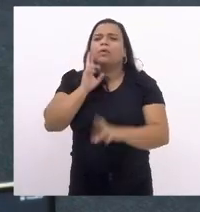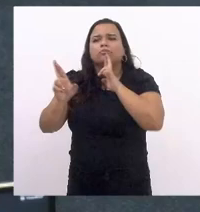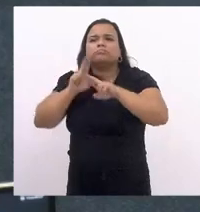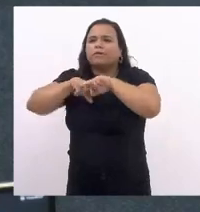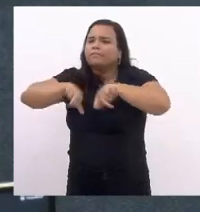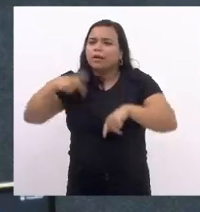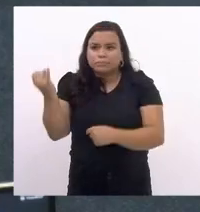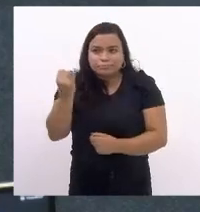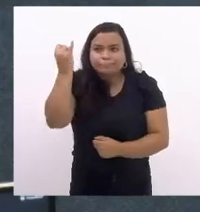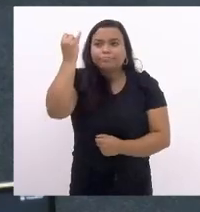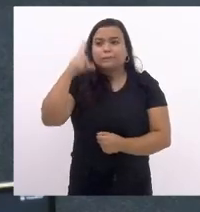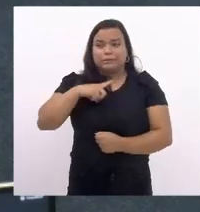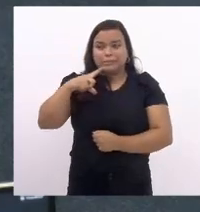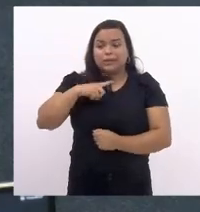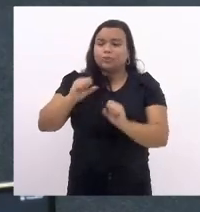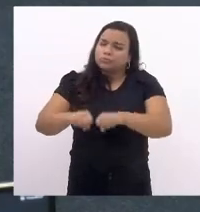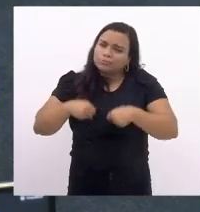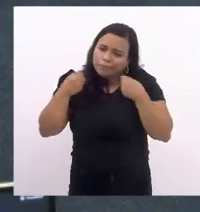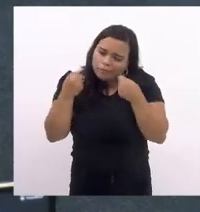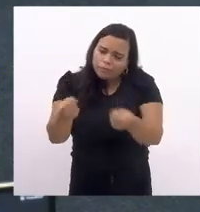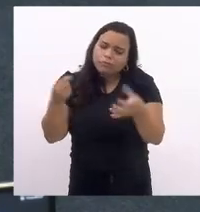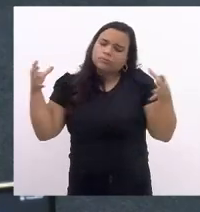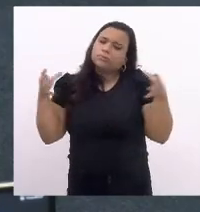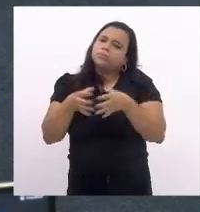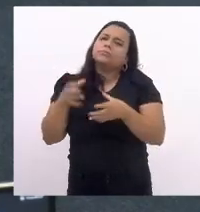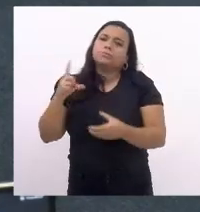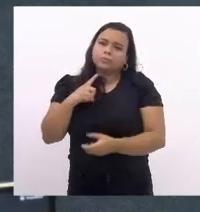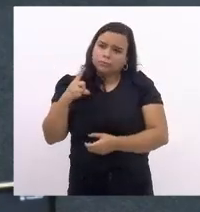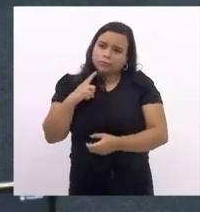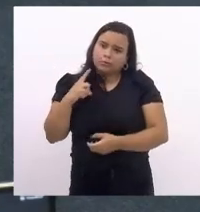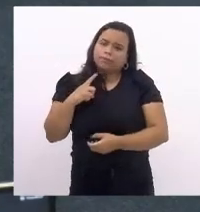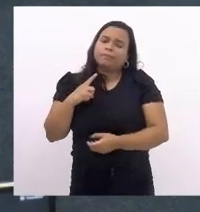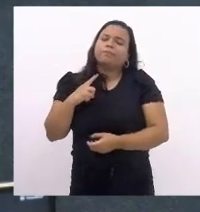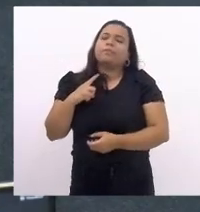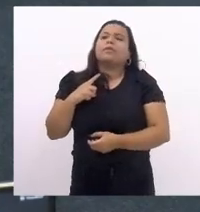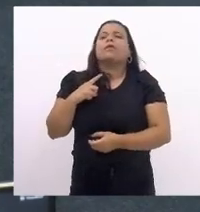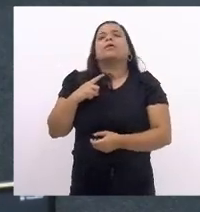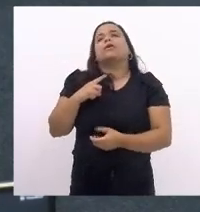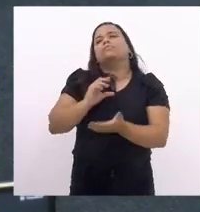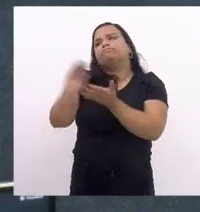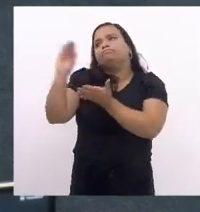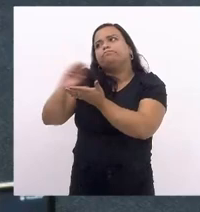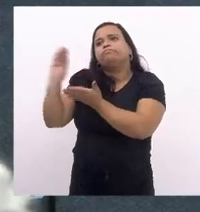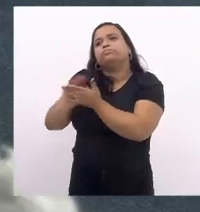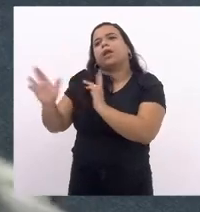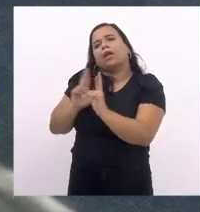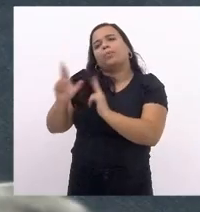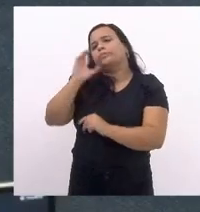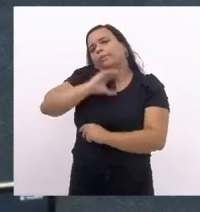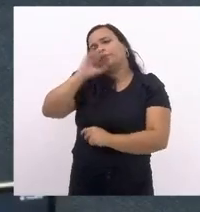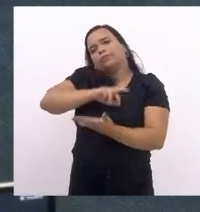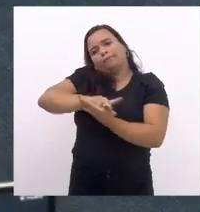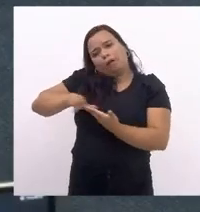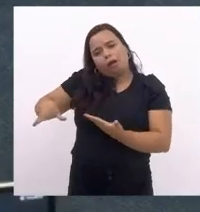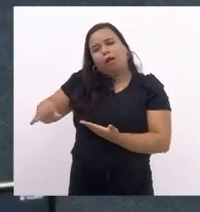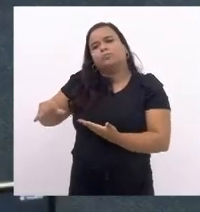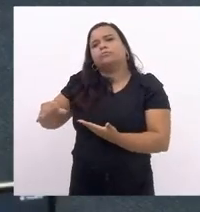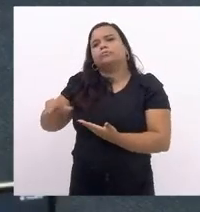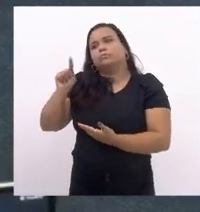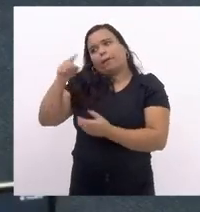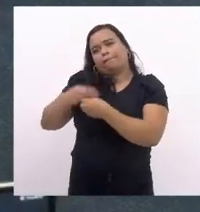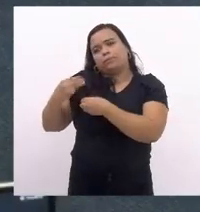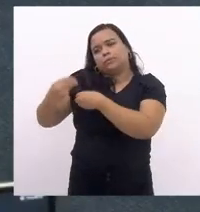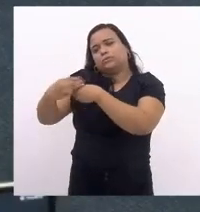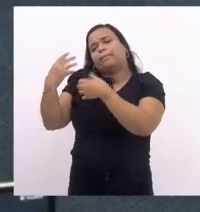importantes, um esforço coletivo aqui, seja a transferência dos recursos em caráter emergencial para o município